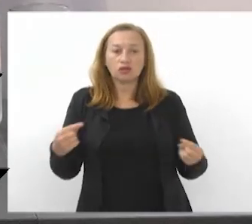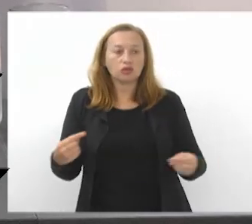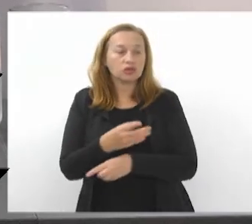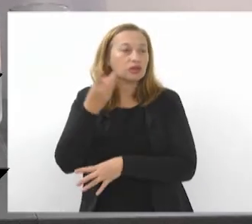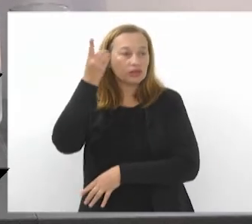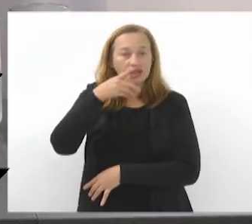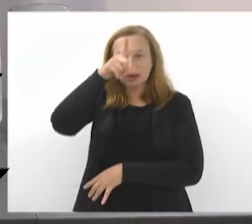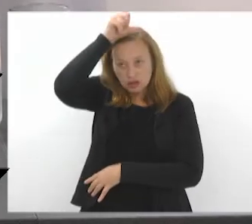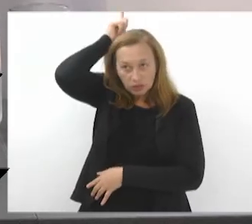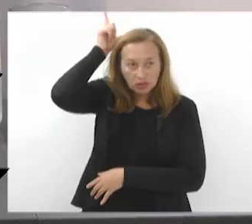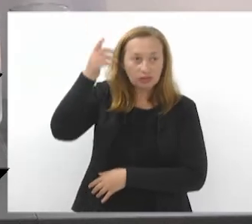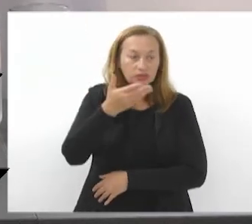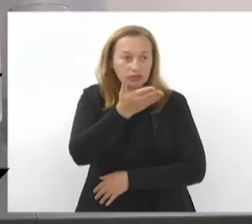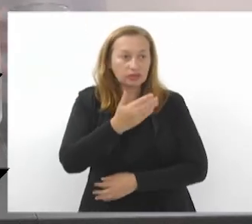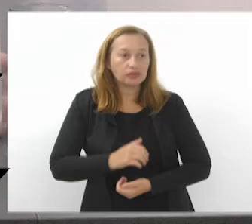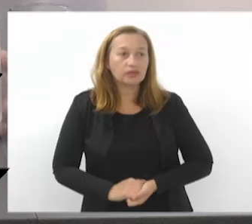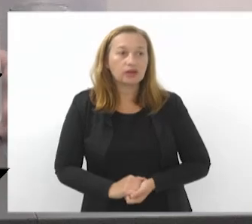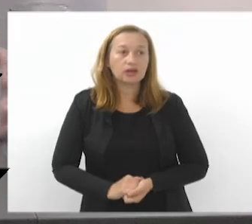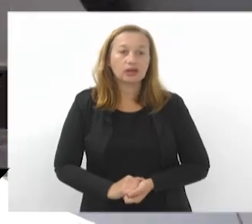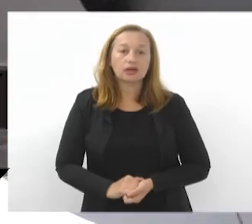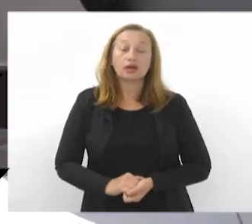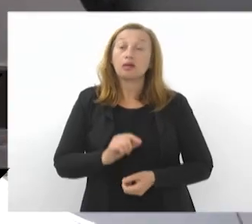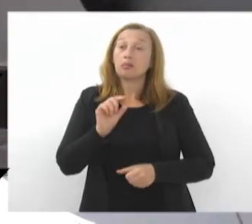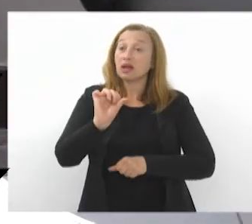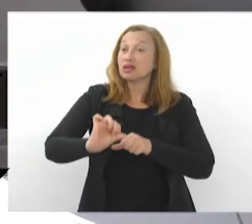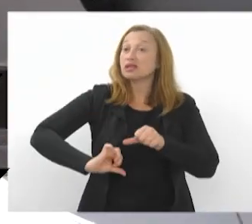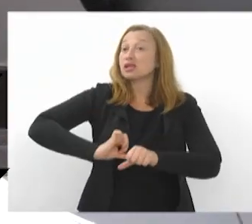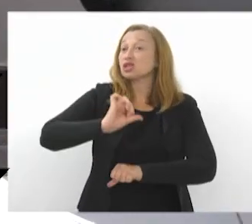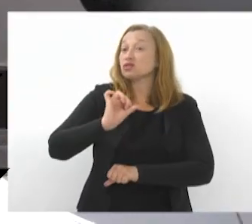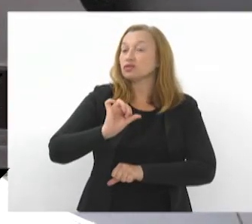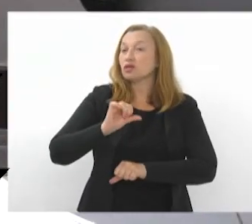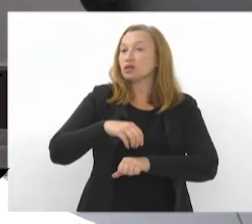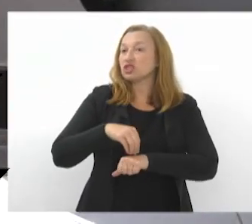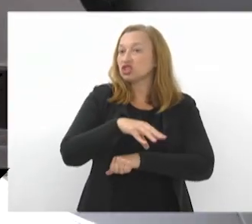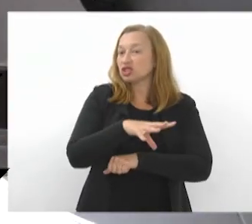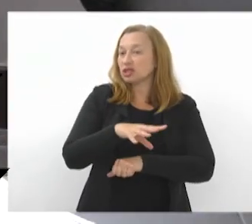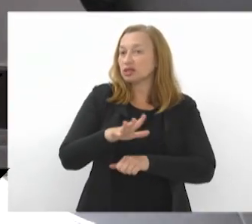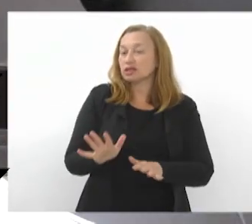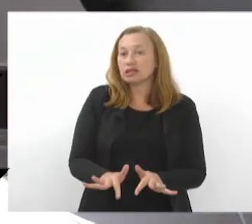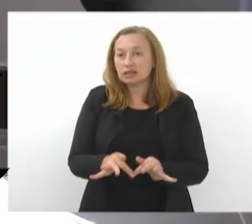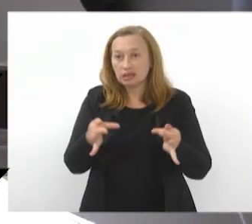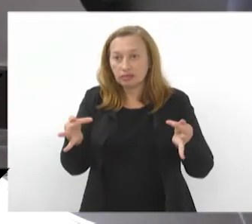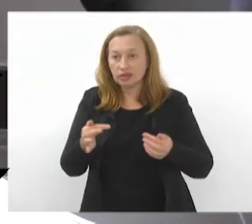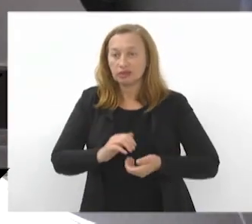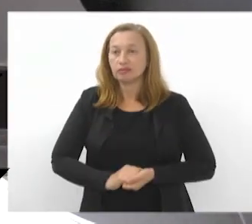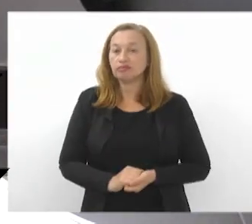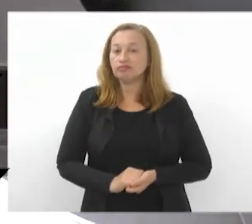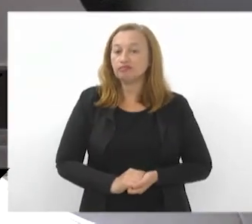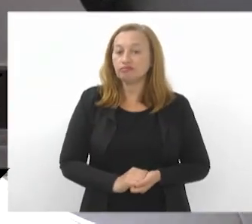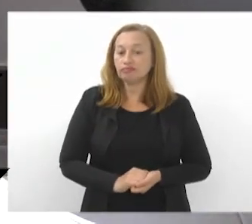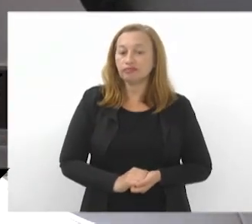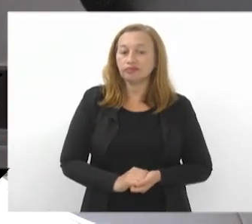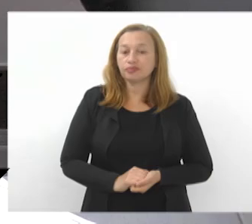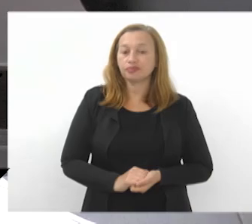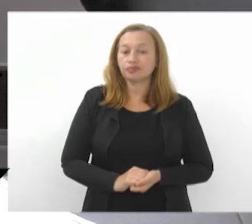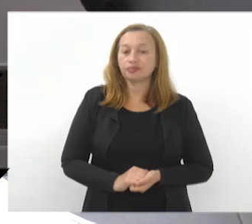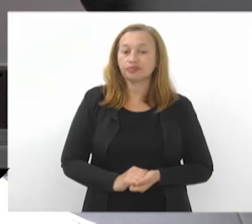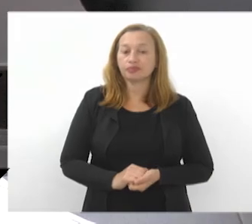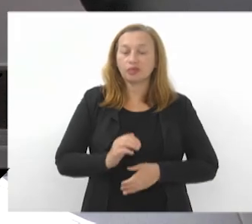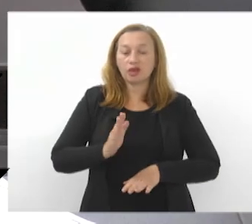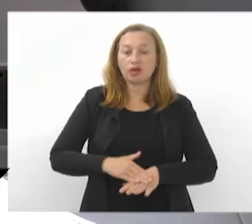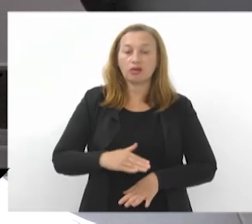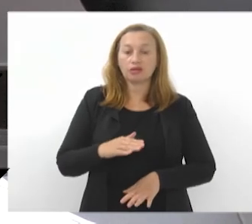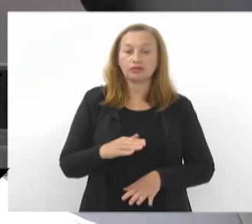Luiz Paulo. Deputado Luiz Paulo. Pela transformação em indicação simples. Trata-se de mais